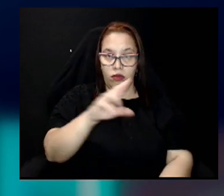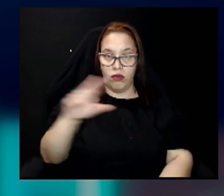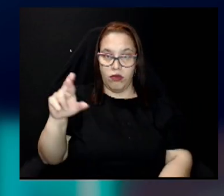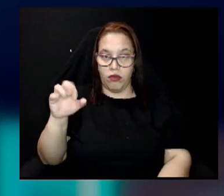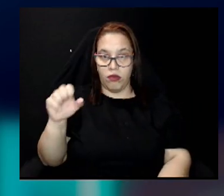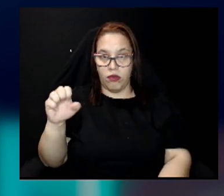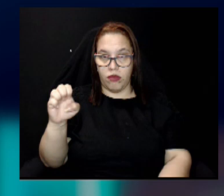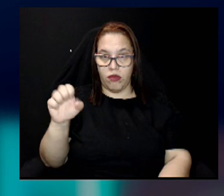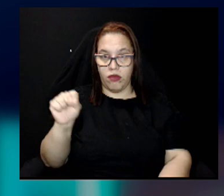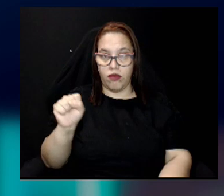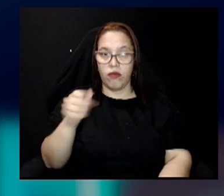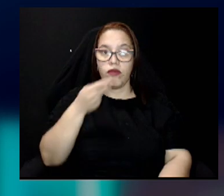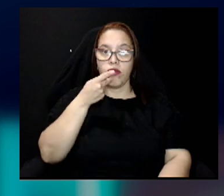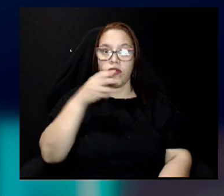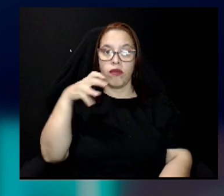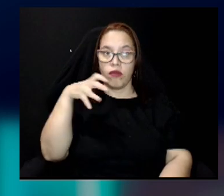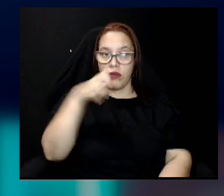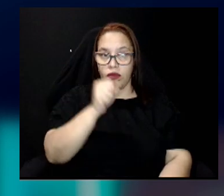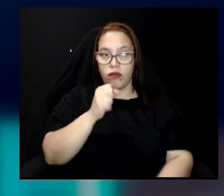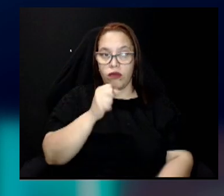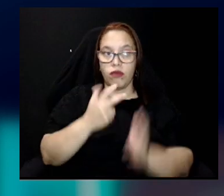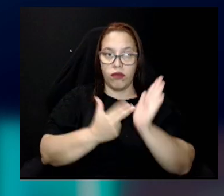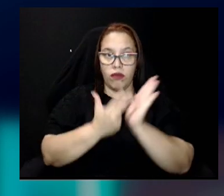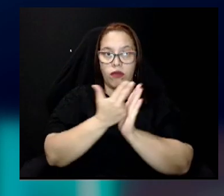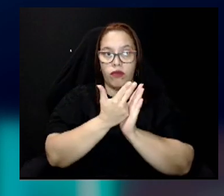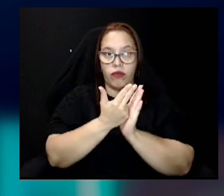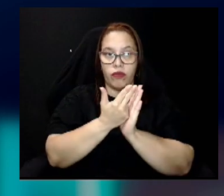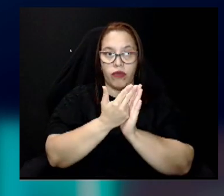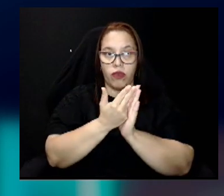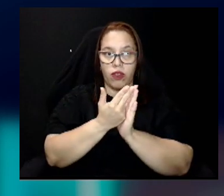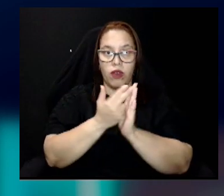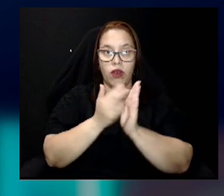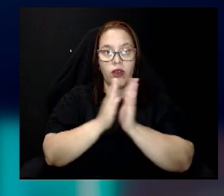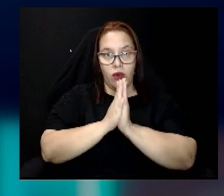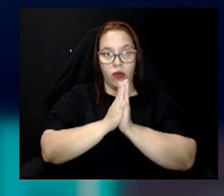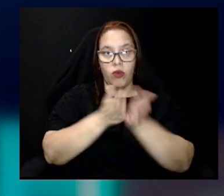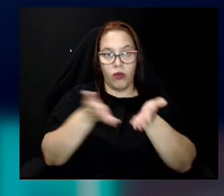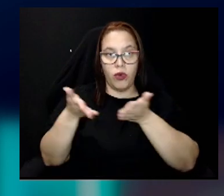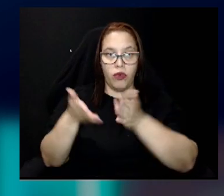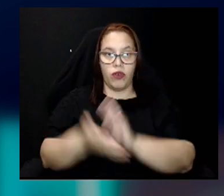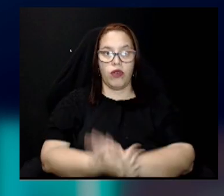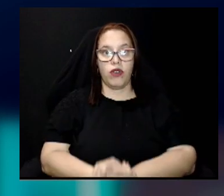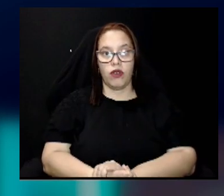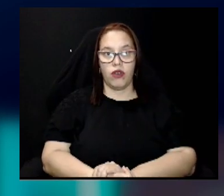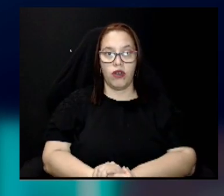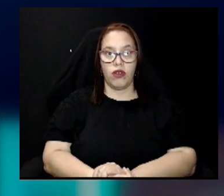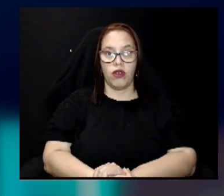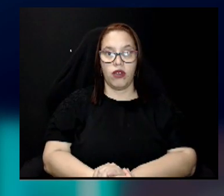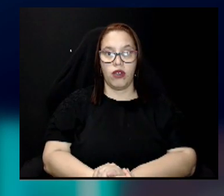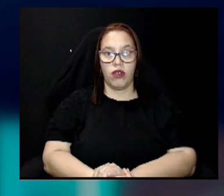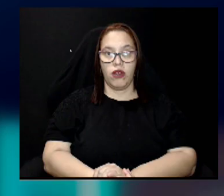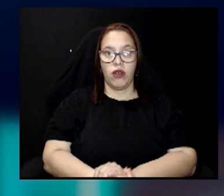fala breve aqui sobre cirurgias. Torres, por favor, e depois acho que vamos para bate-papo.